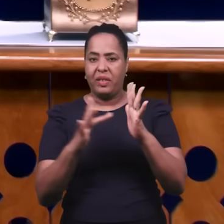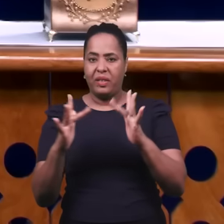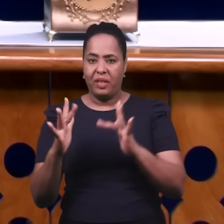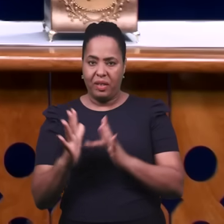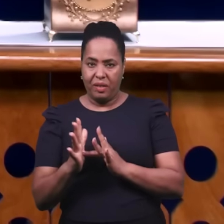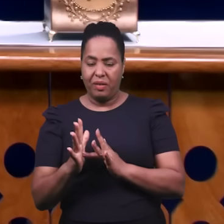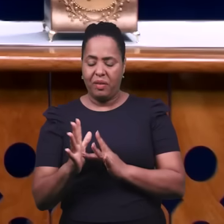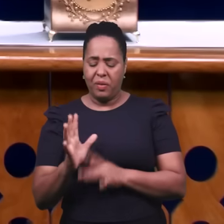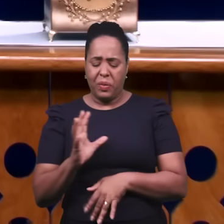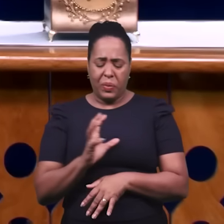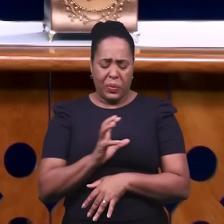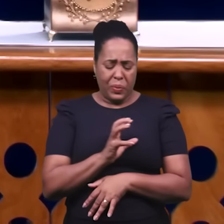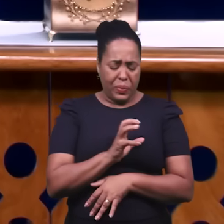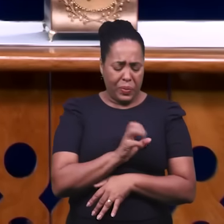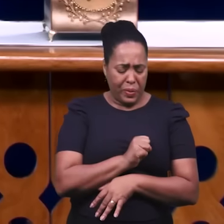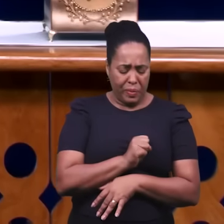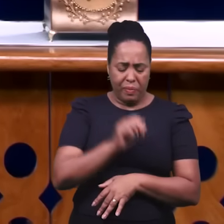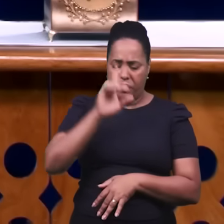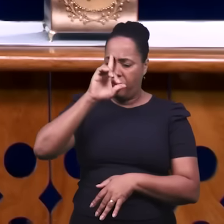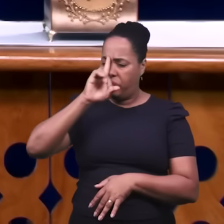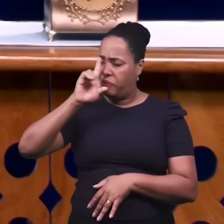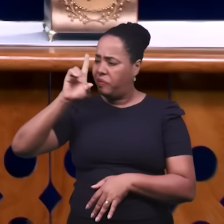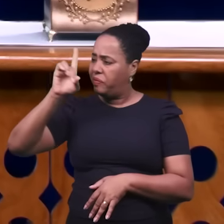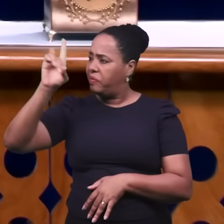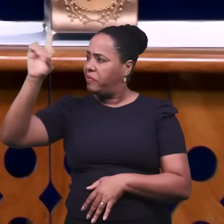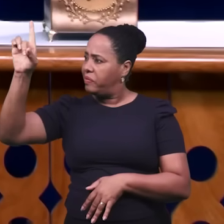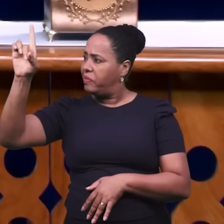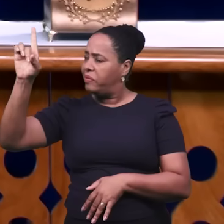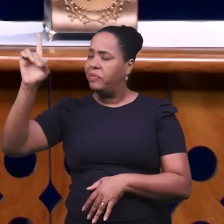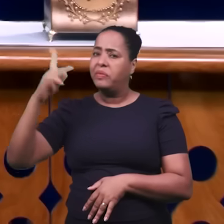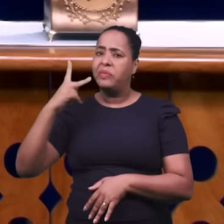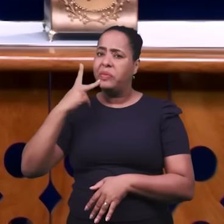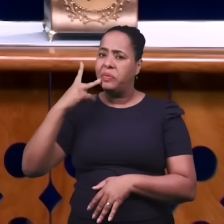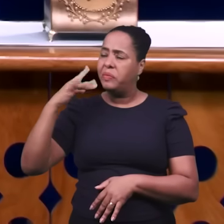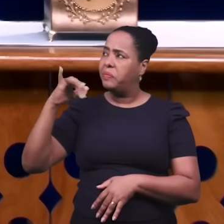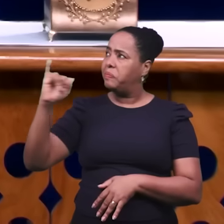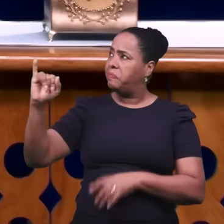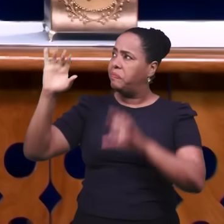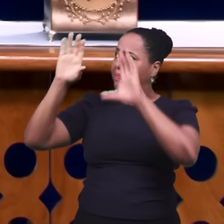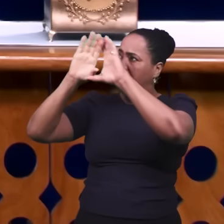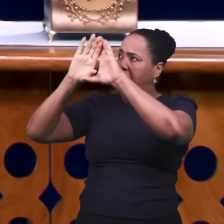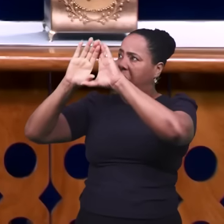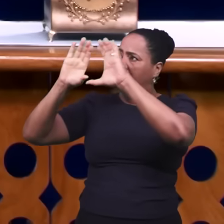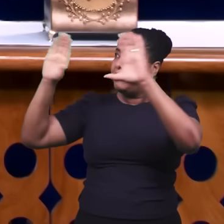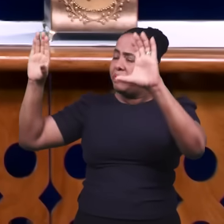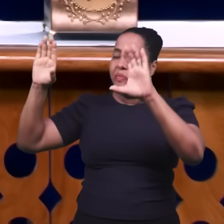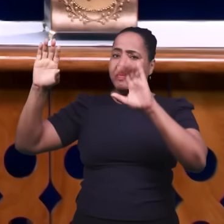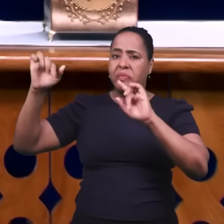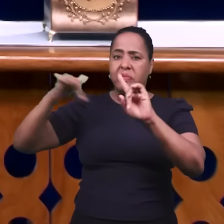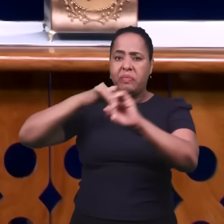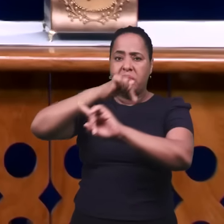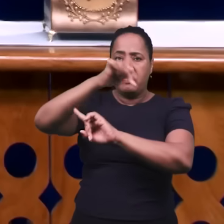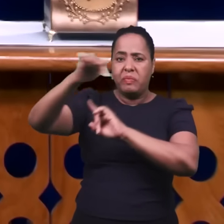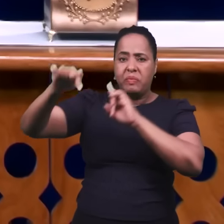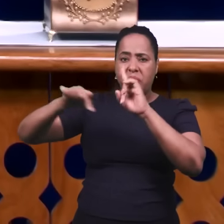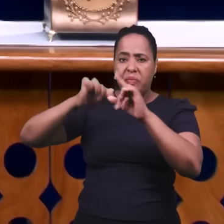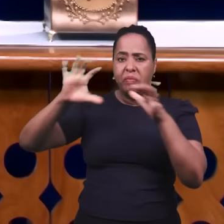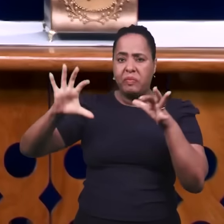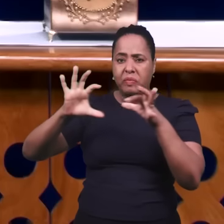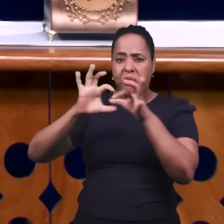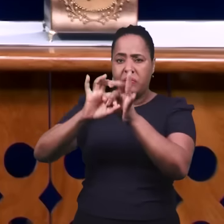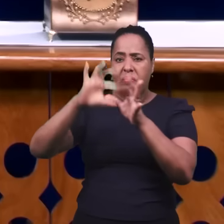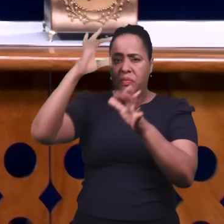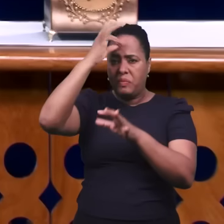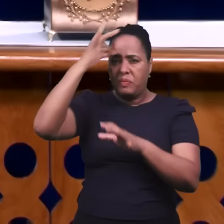o grande amor de Deus, o nosso Pai Celestial, a santa comunhão do Espírito